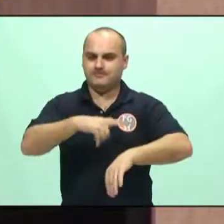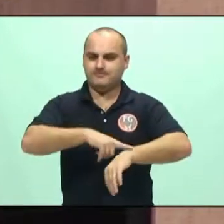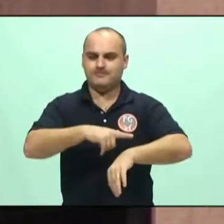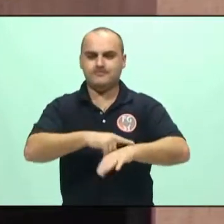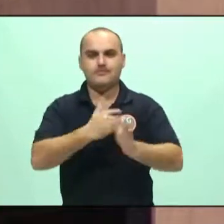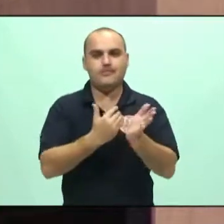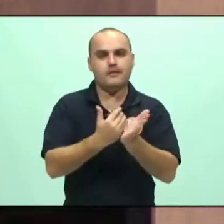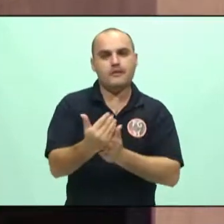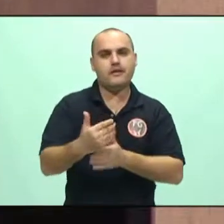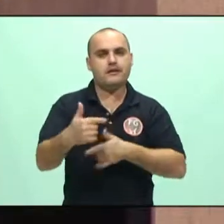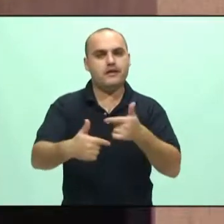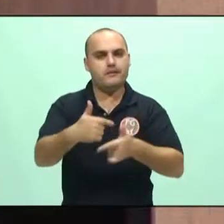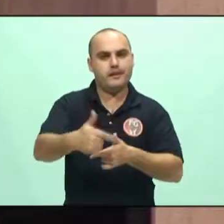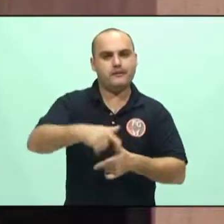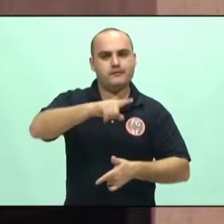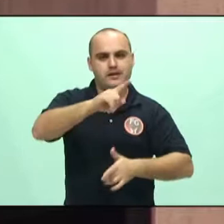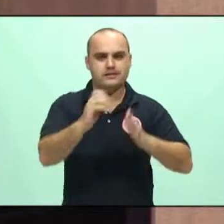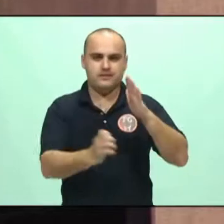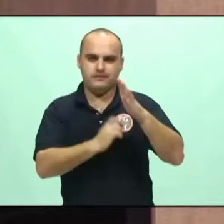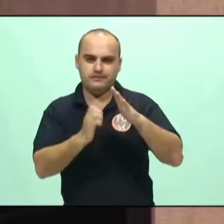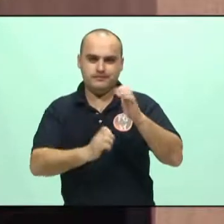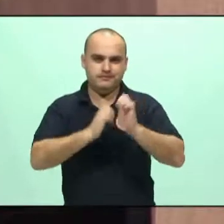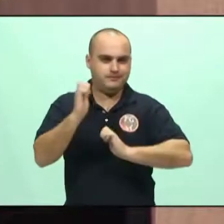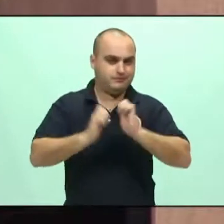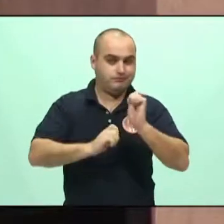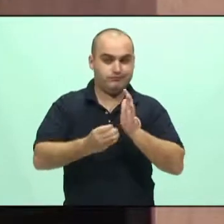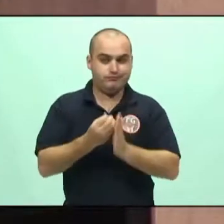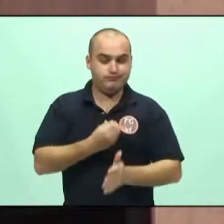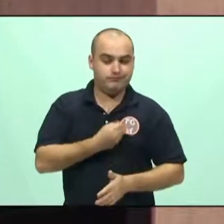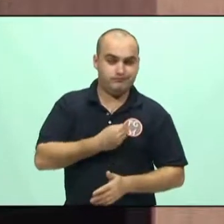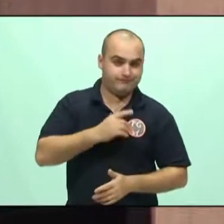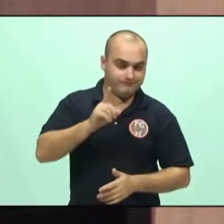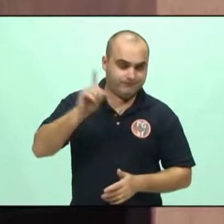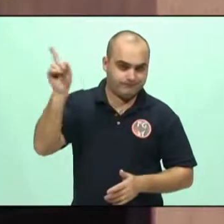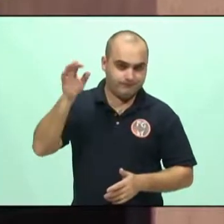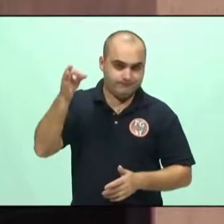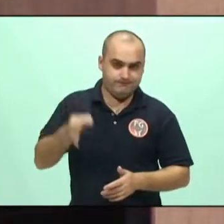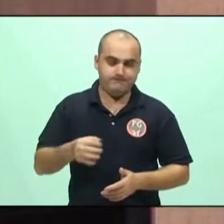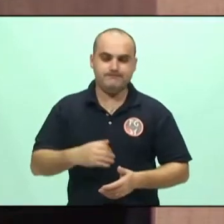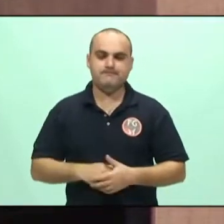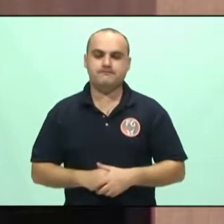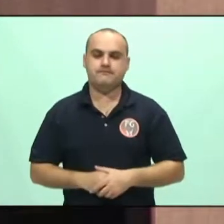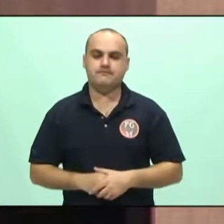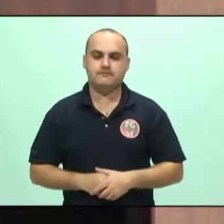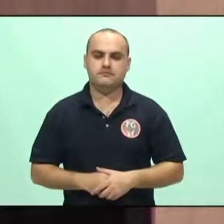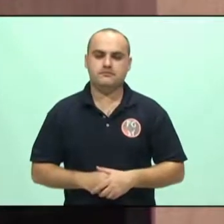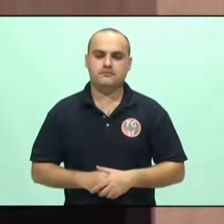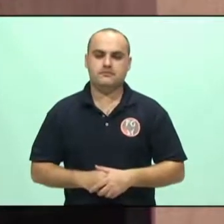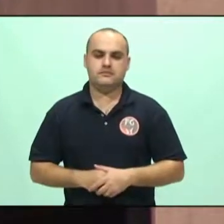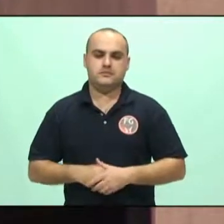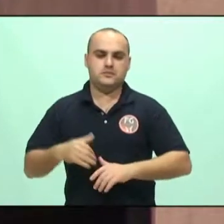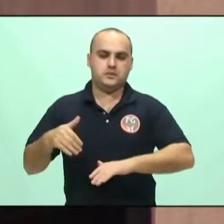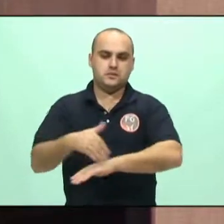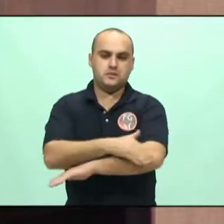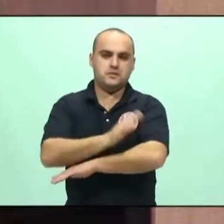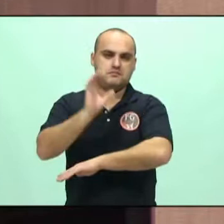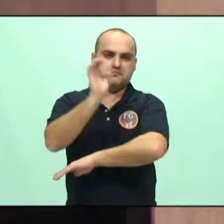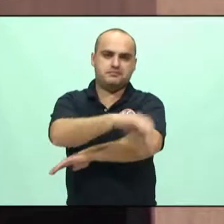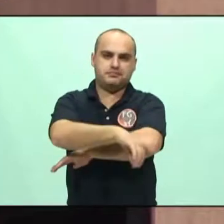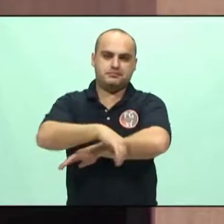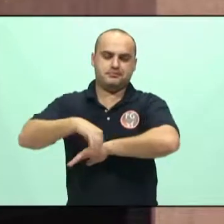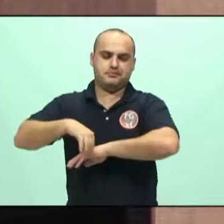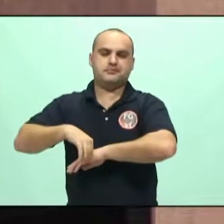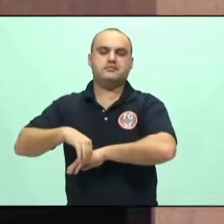serviço com essa empresa Tava prestando lá né fazendo Rasgando as ruas e colocando esses